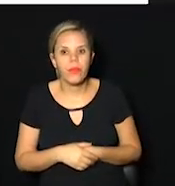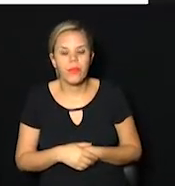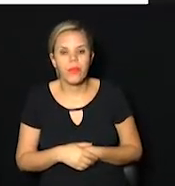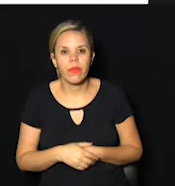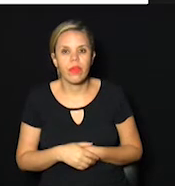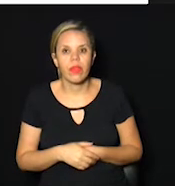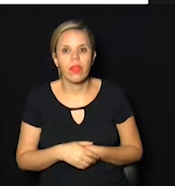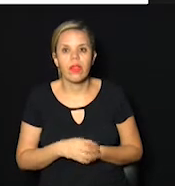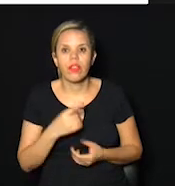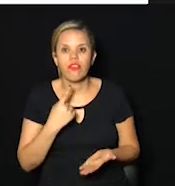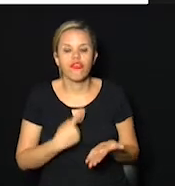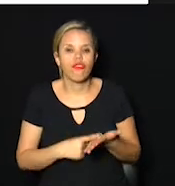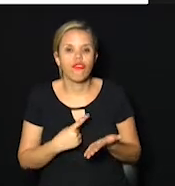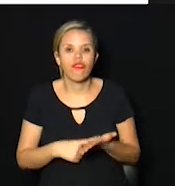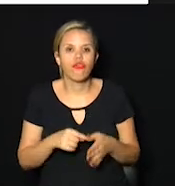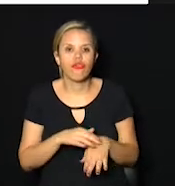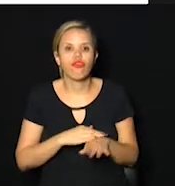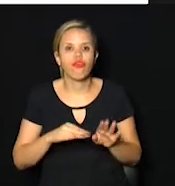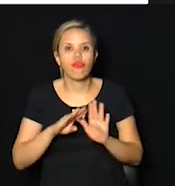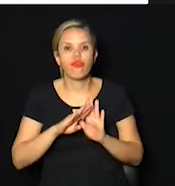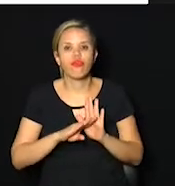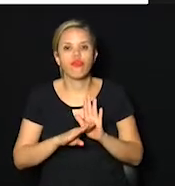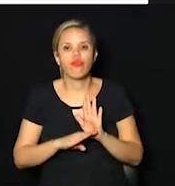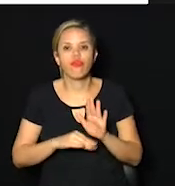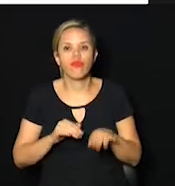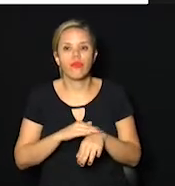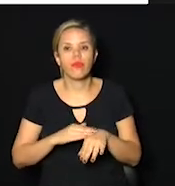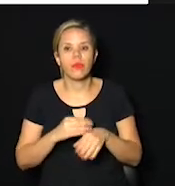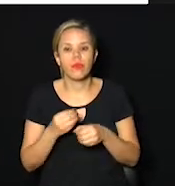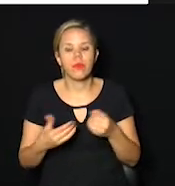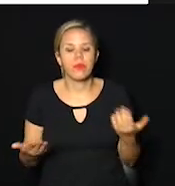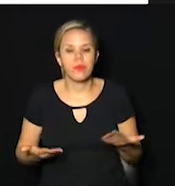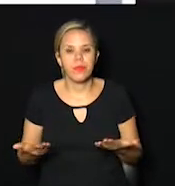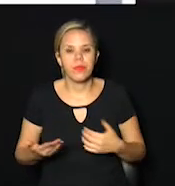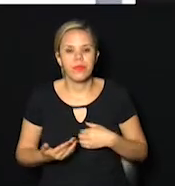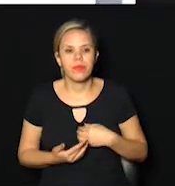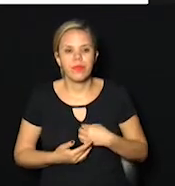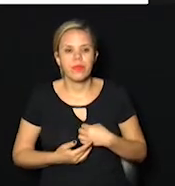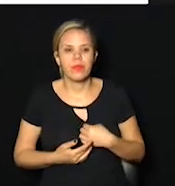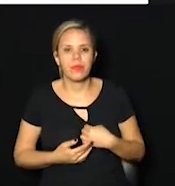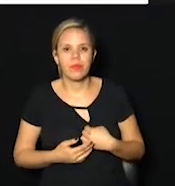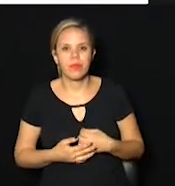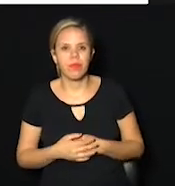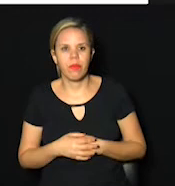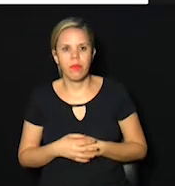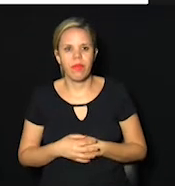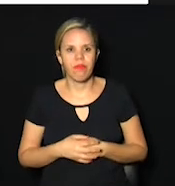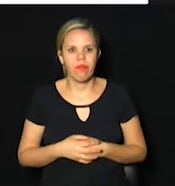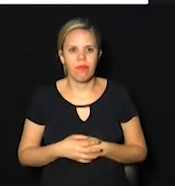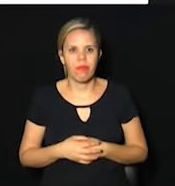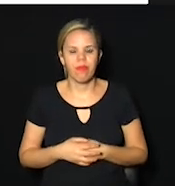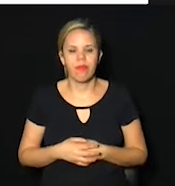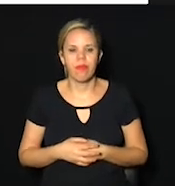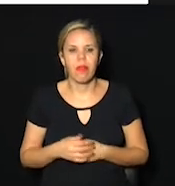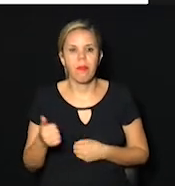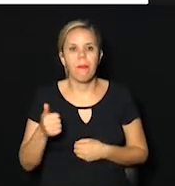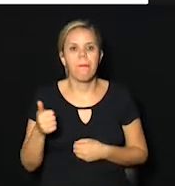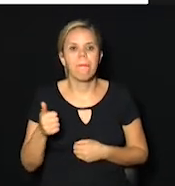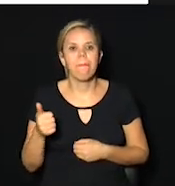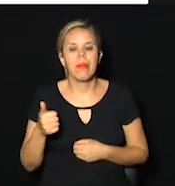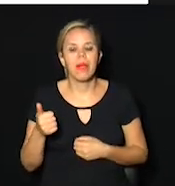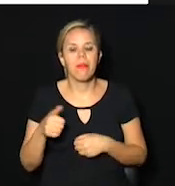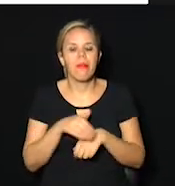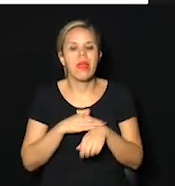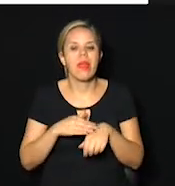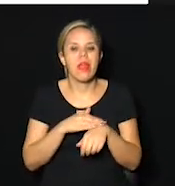daquilo que a gente vai conversar hoje. Deixa eu tentar passar aqui, que acaba ficando mais difícil aqui. A primeira